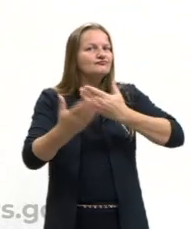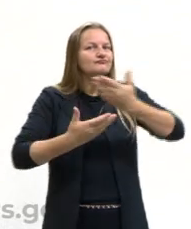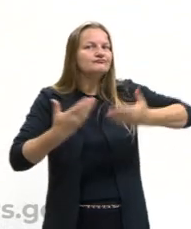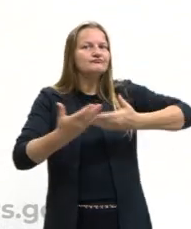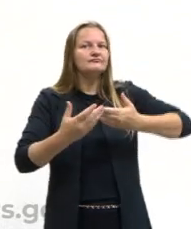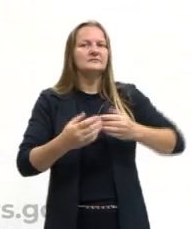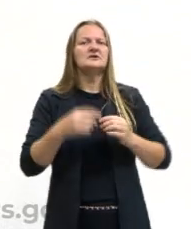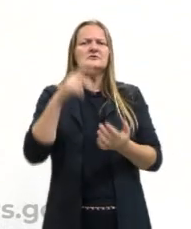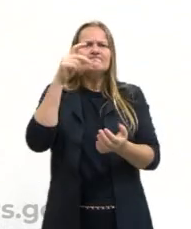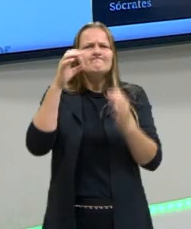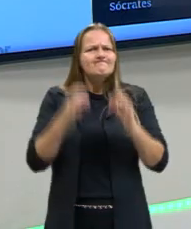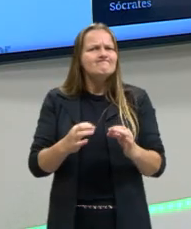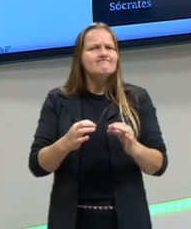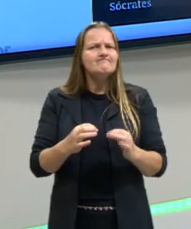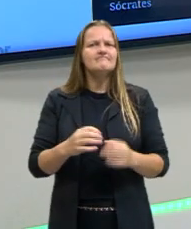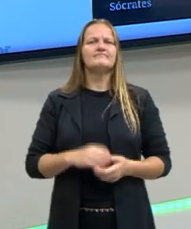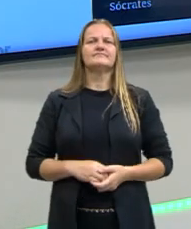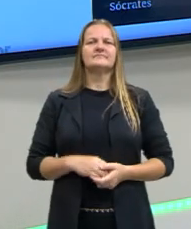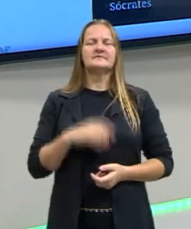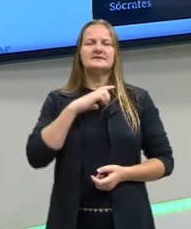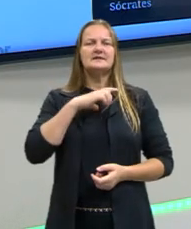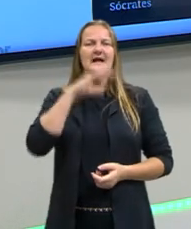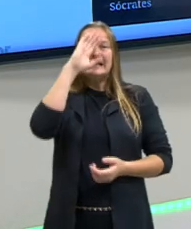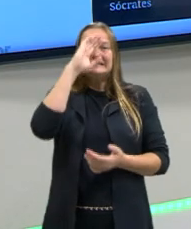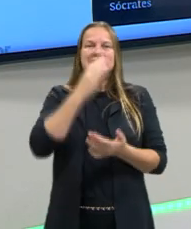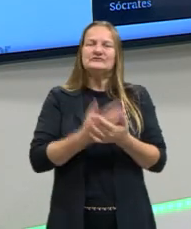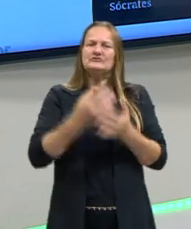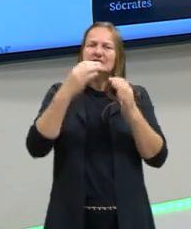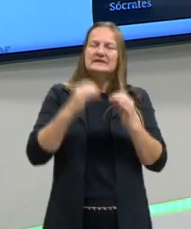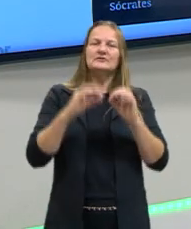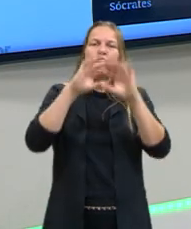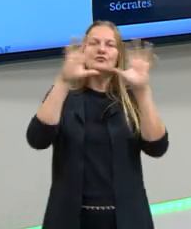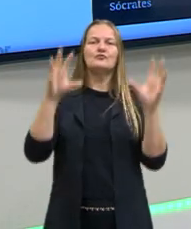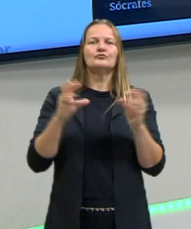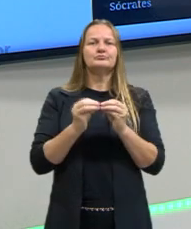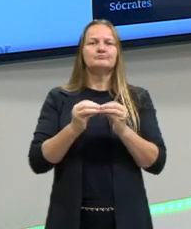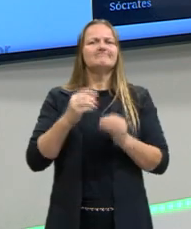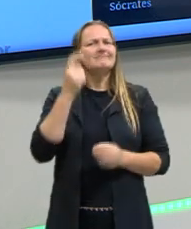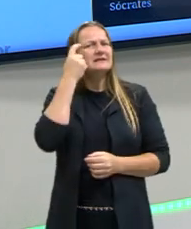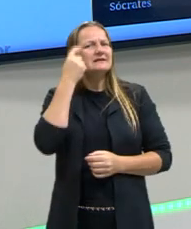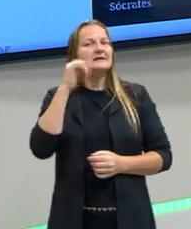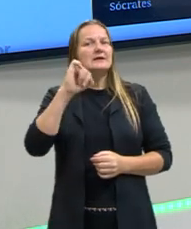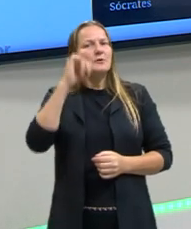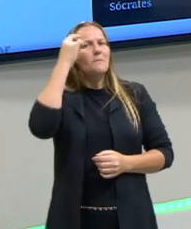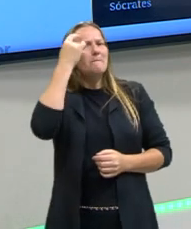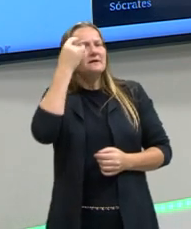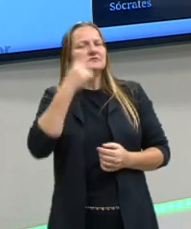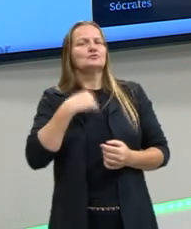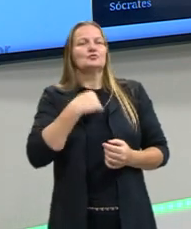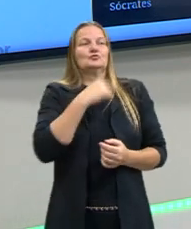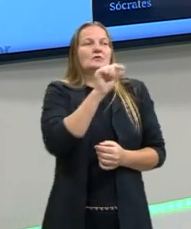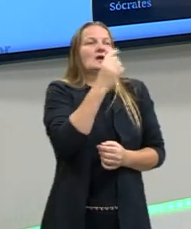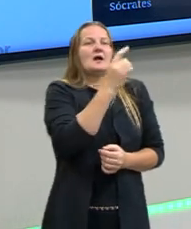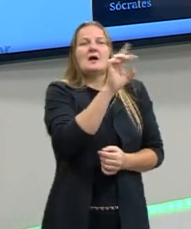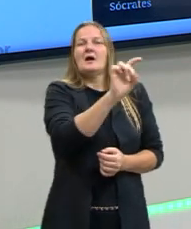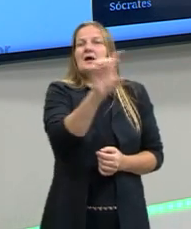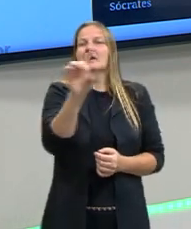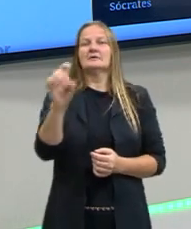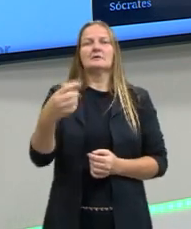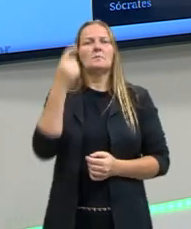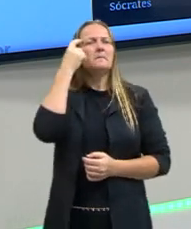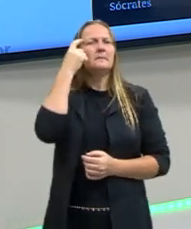certeza sou enfim chegamos às conclusões eu penso né Eu tenho algo elaborado